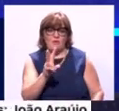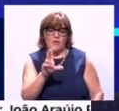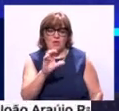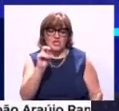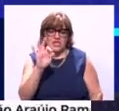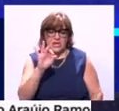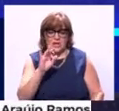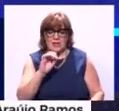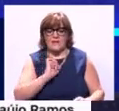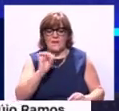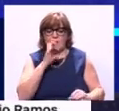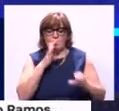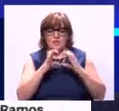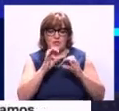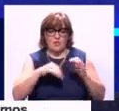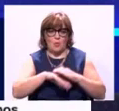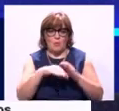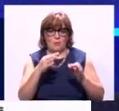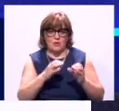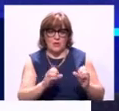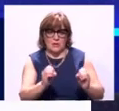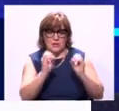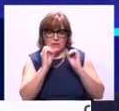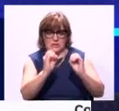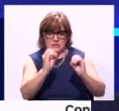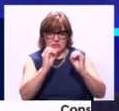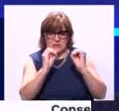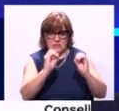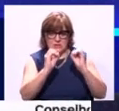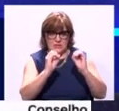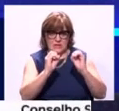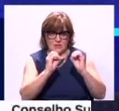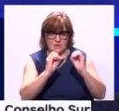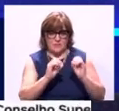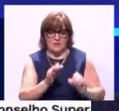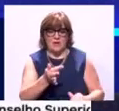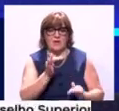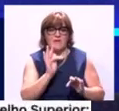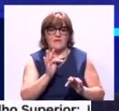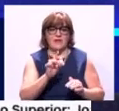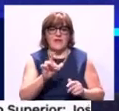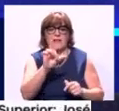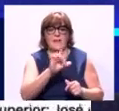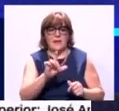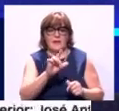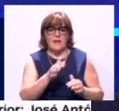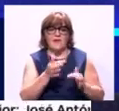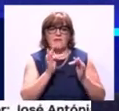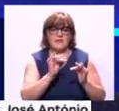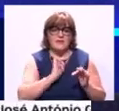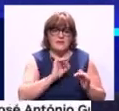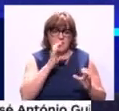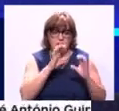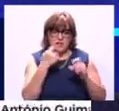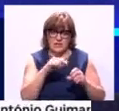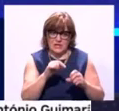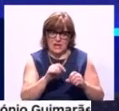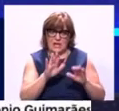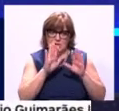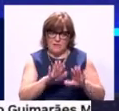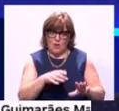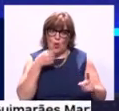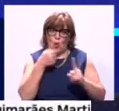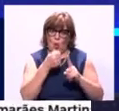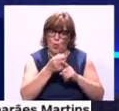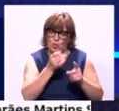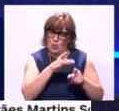de Futebol Porto. Certo. Federação, a Liga... O Porto, através da sua comunicação, tem travado uma luta